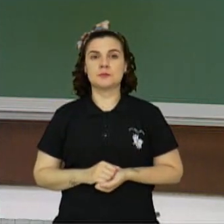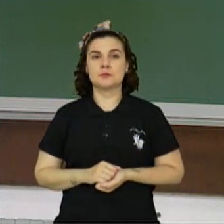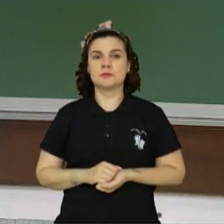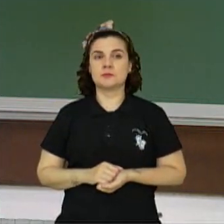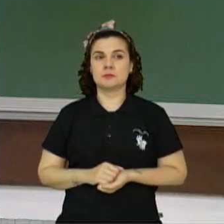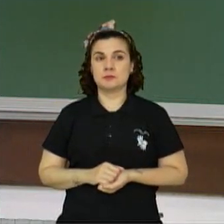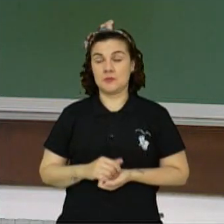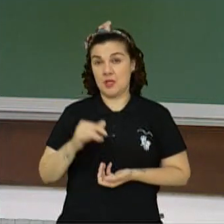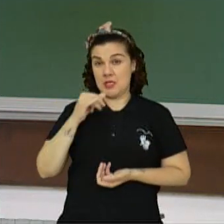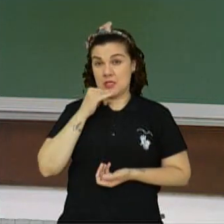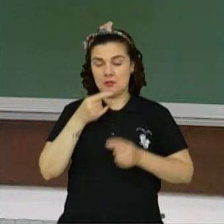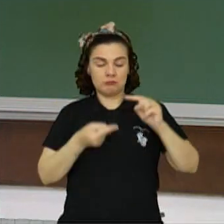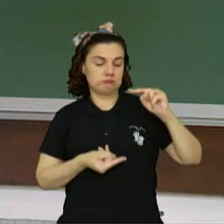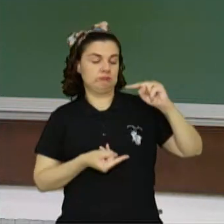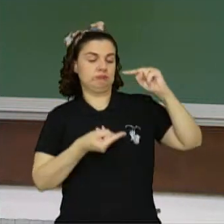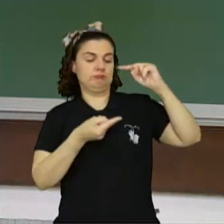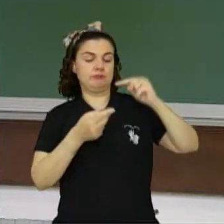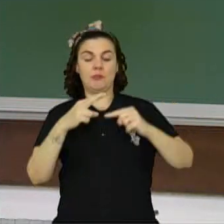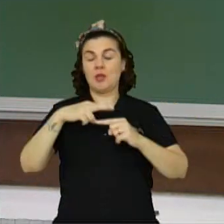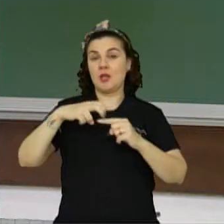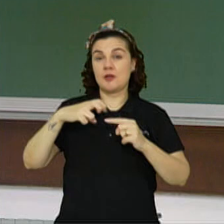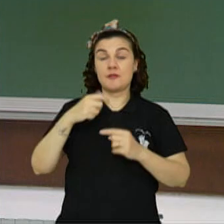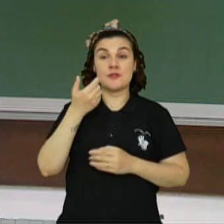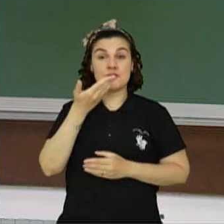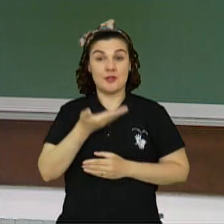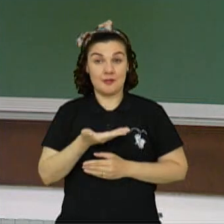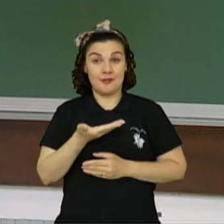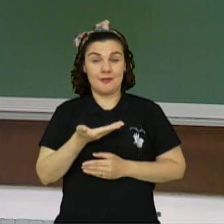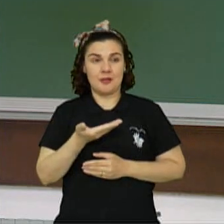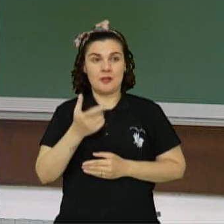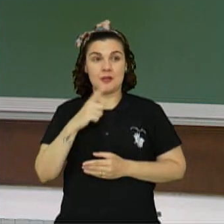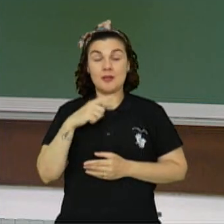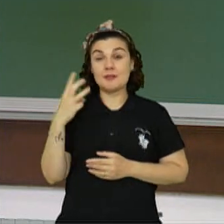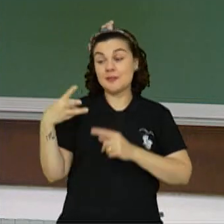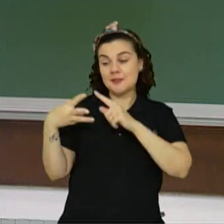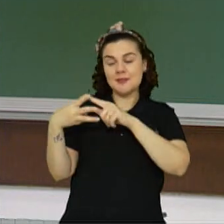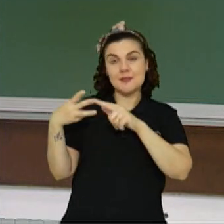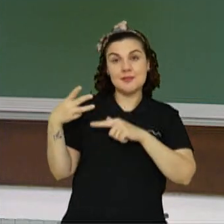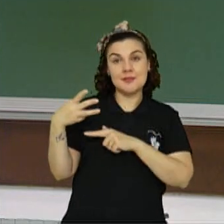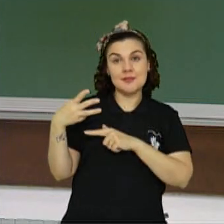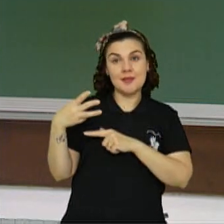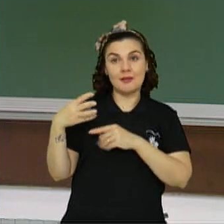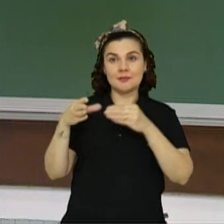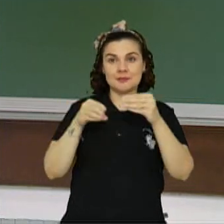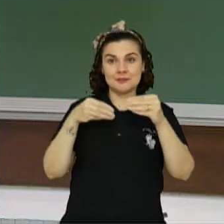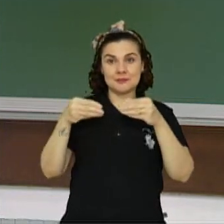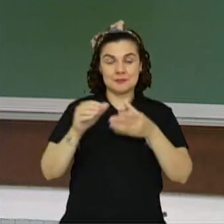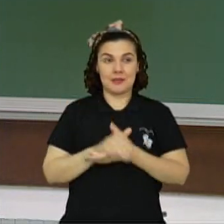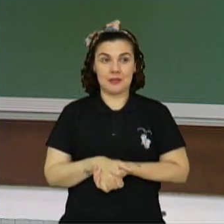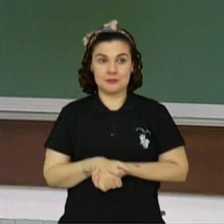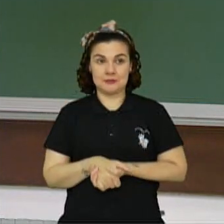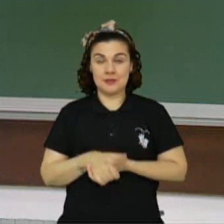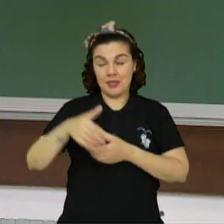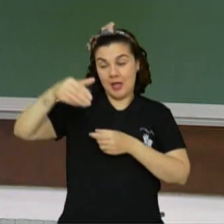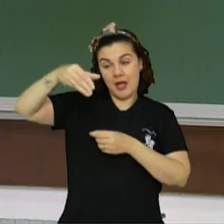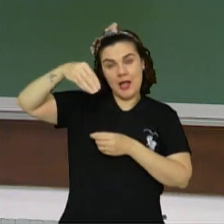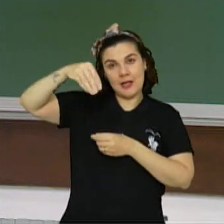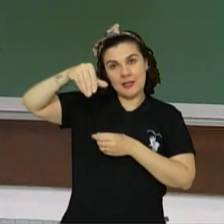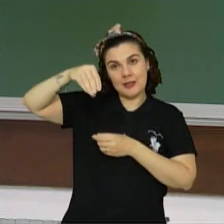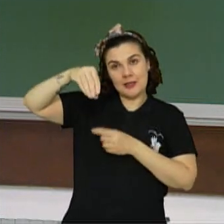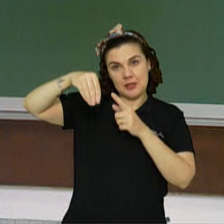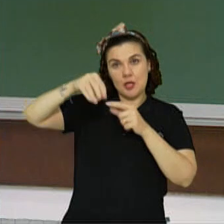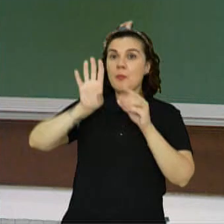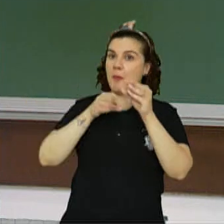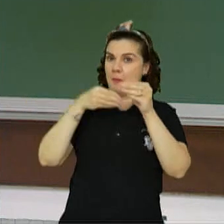na garrafa que nós temos de refrigerante, para vocês terem uma ideia, ali tem 3 tipos de plásticos diferentes. A tampinha é feita